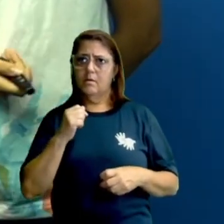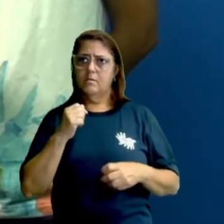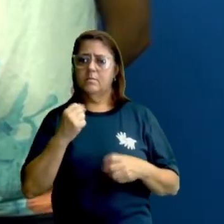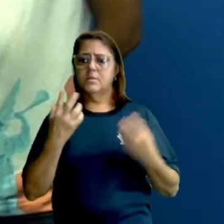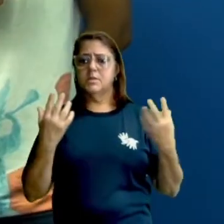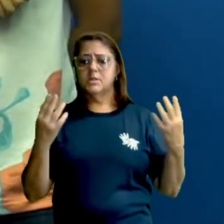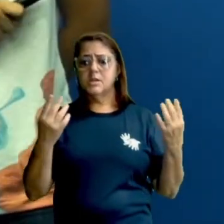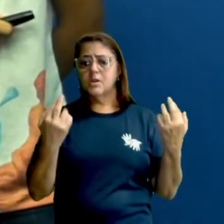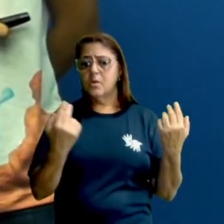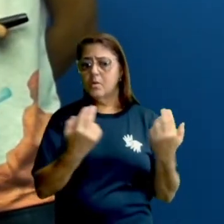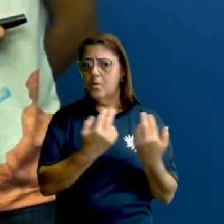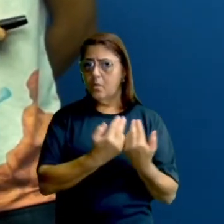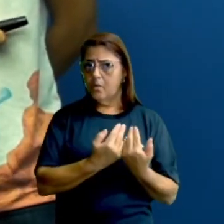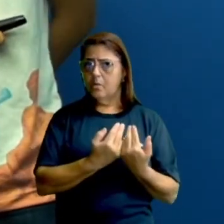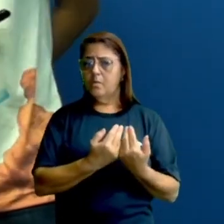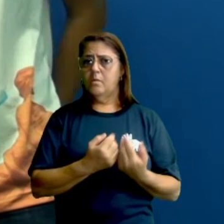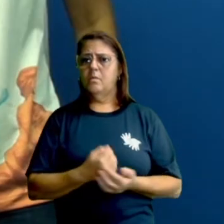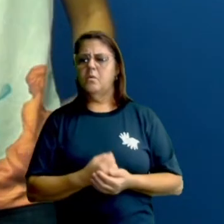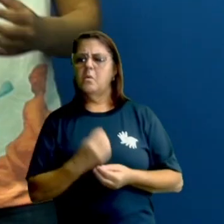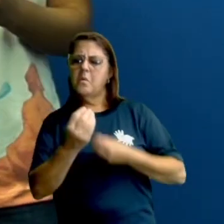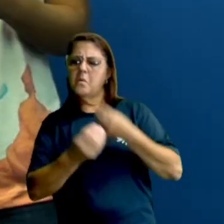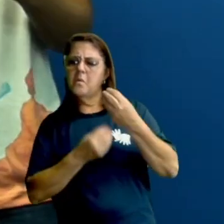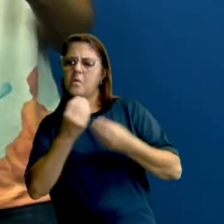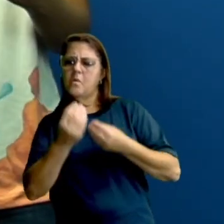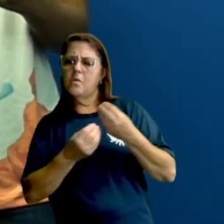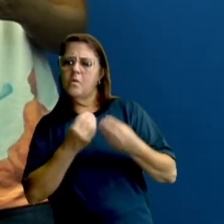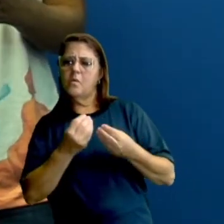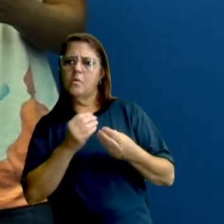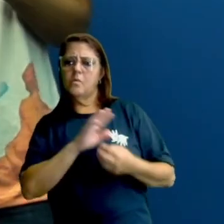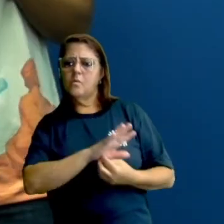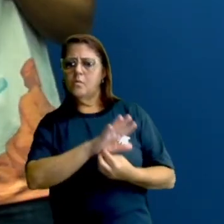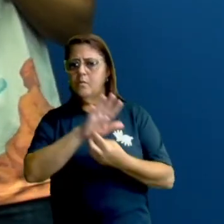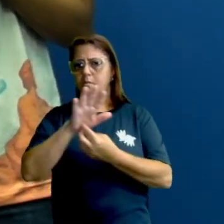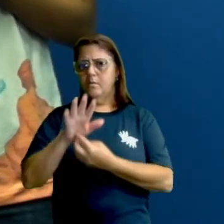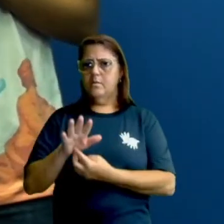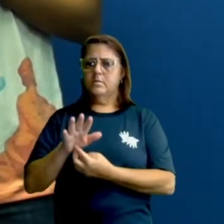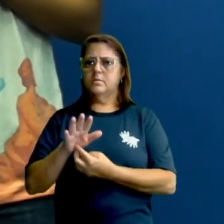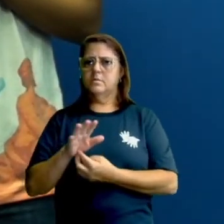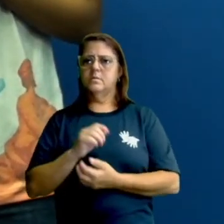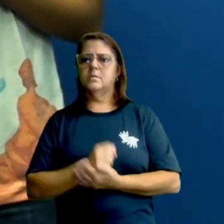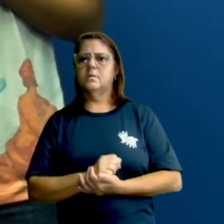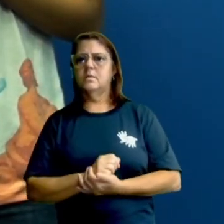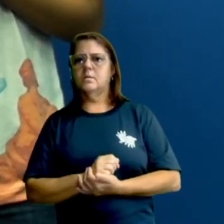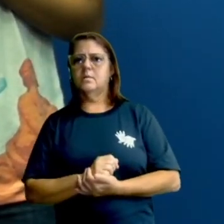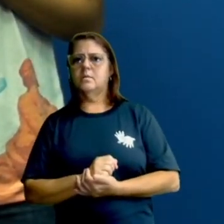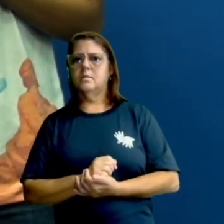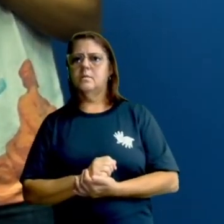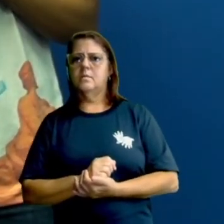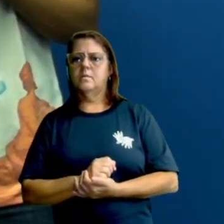total, certo? Como é que a gente pode representar